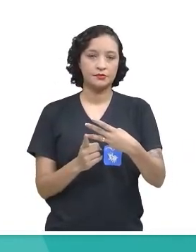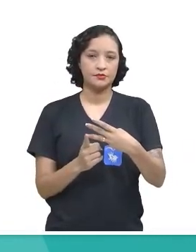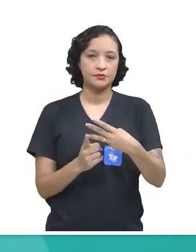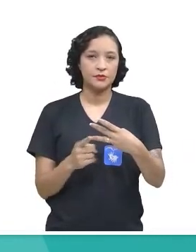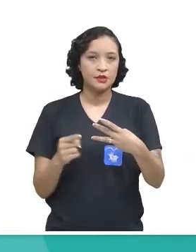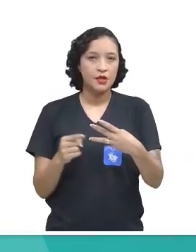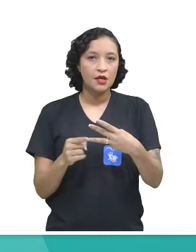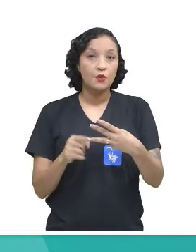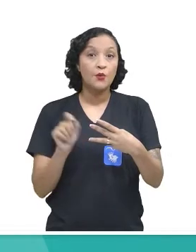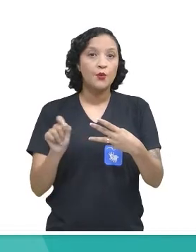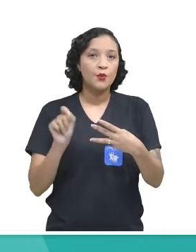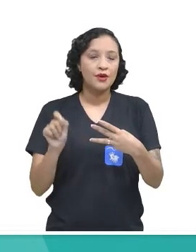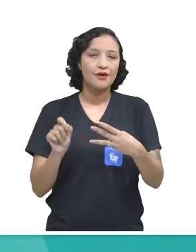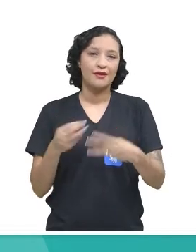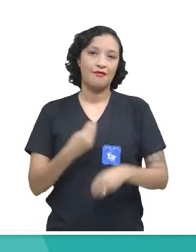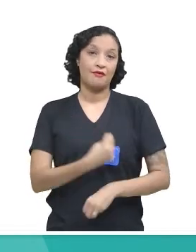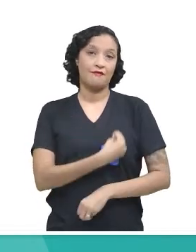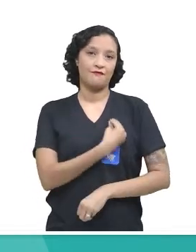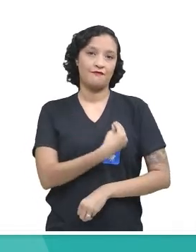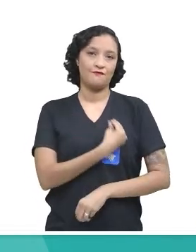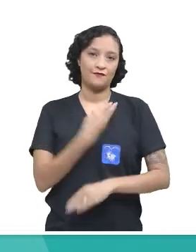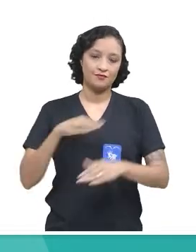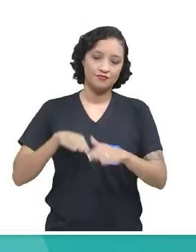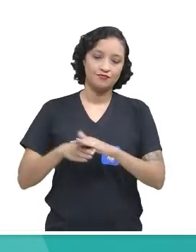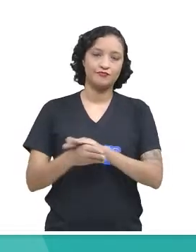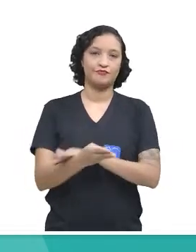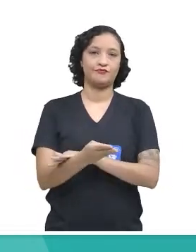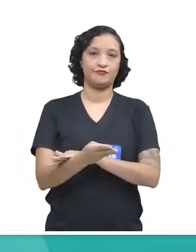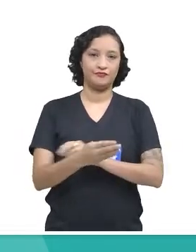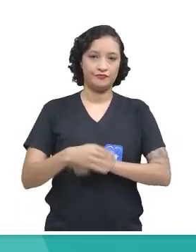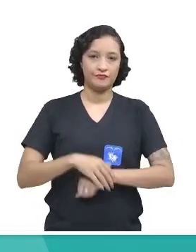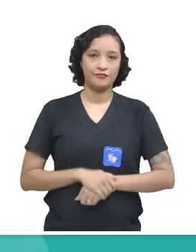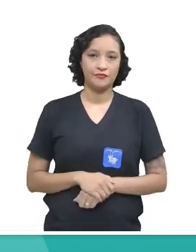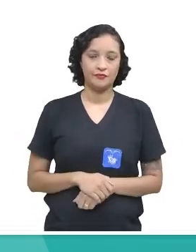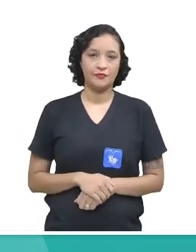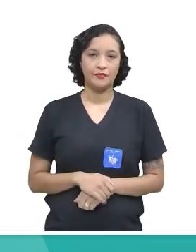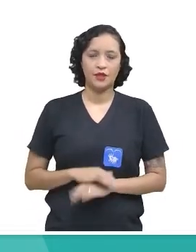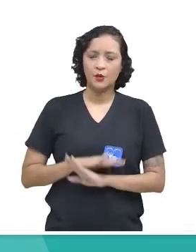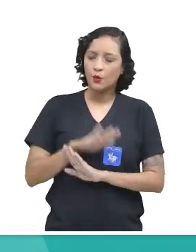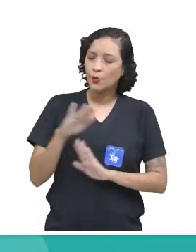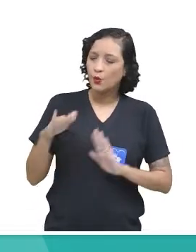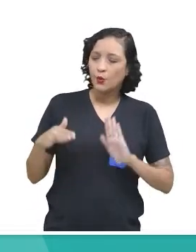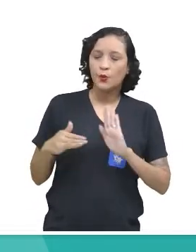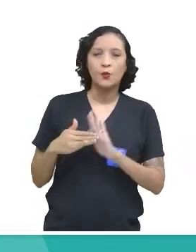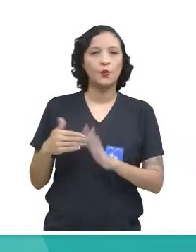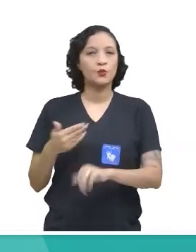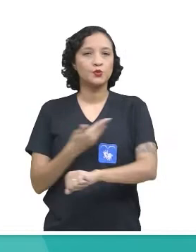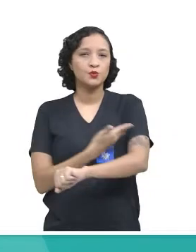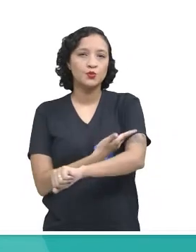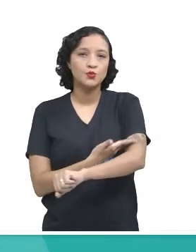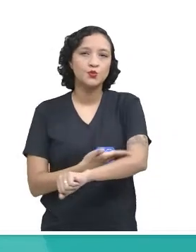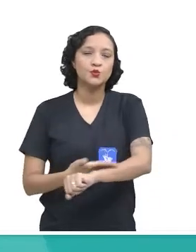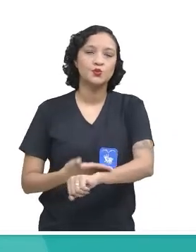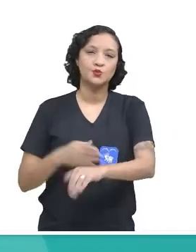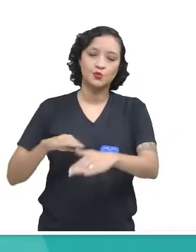é o estilo de vida. Estilo de vida são todos os nossos hábitos, né?